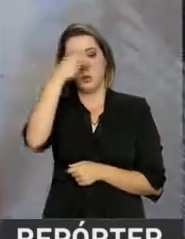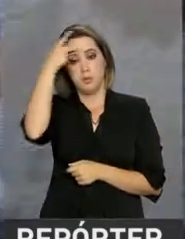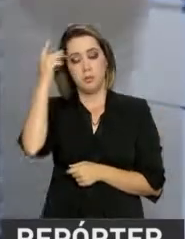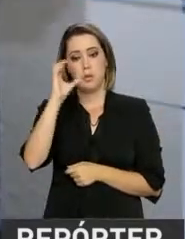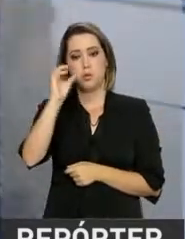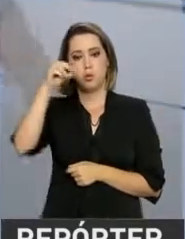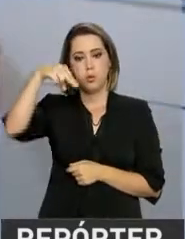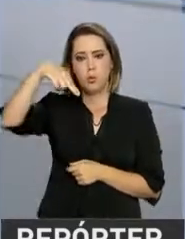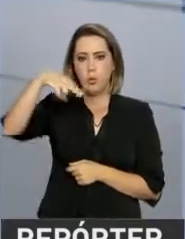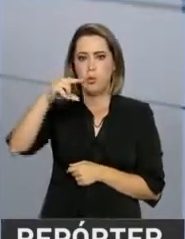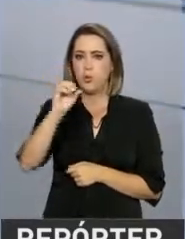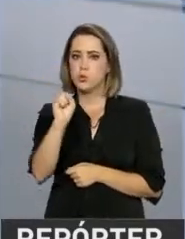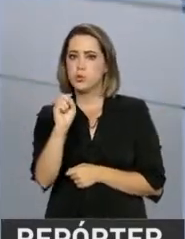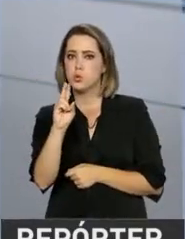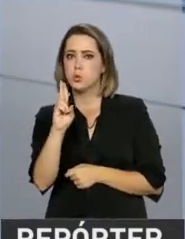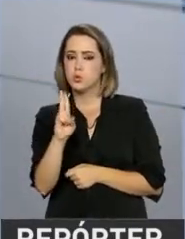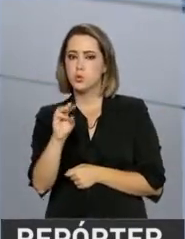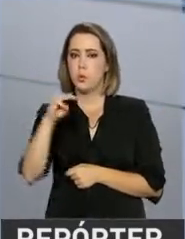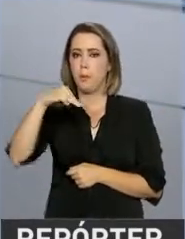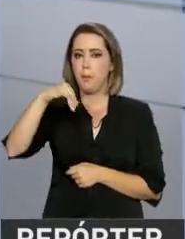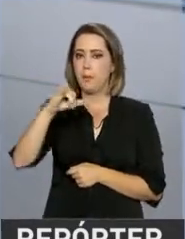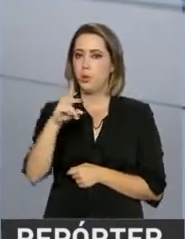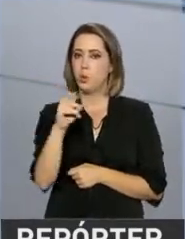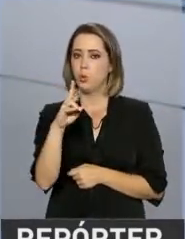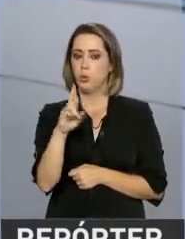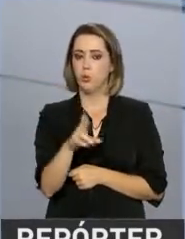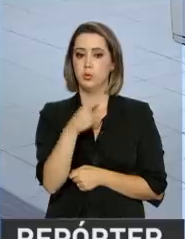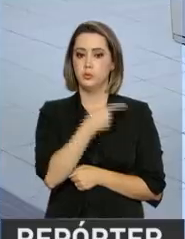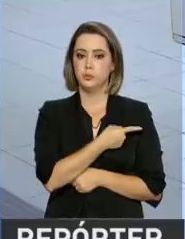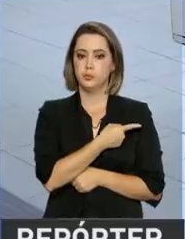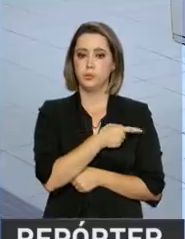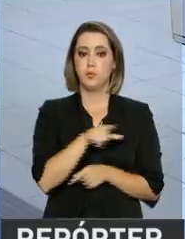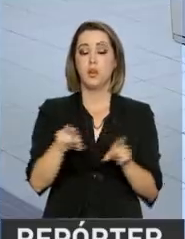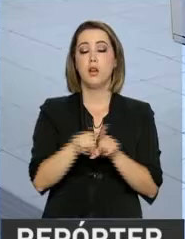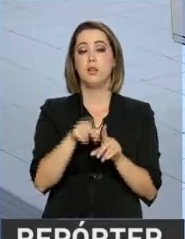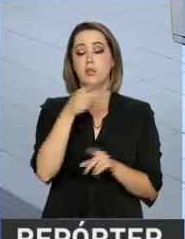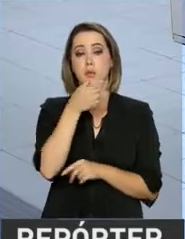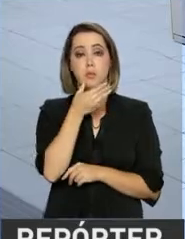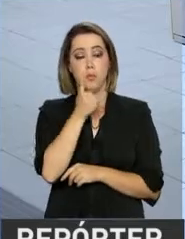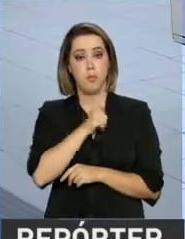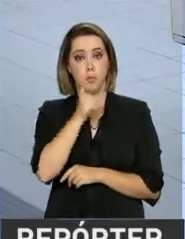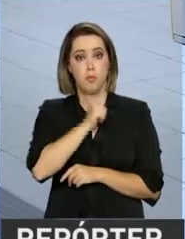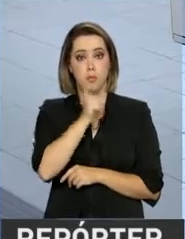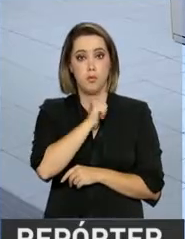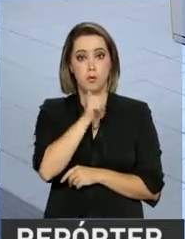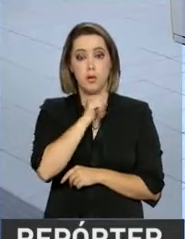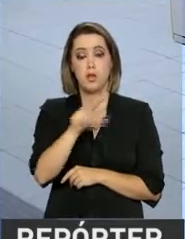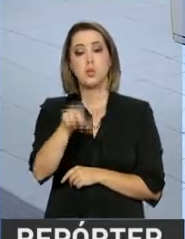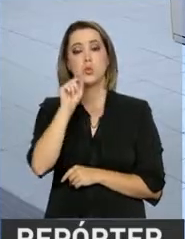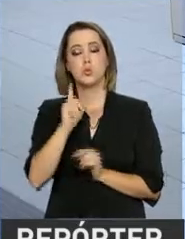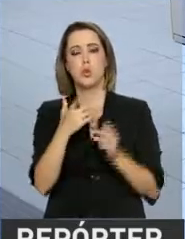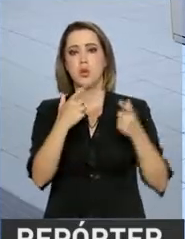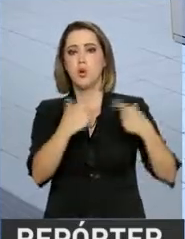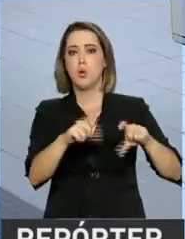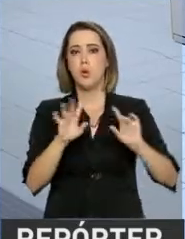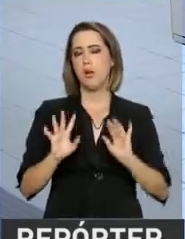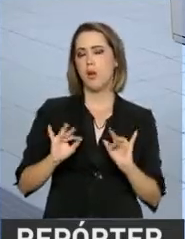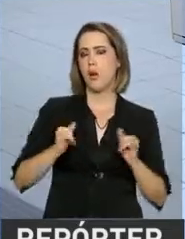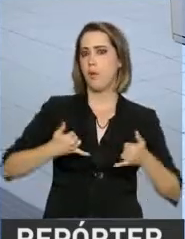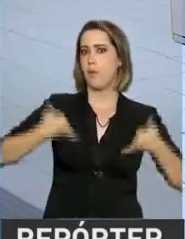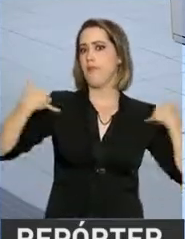oceana reservou para o aniversário da filha uma casa de festas com jogos eletrônicos em brasília mas no dia da comemoração